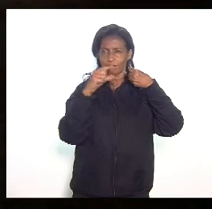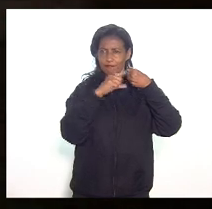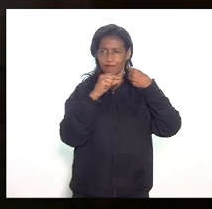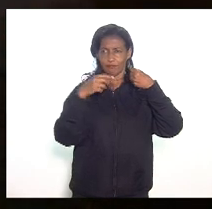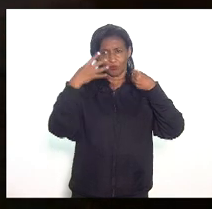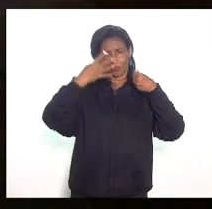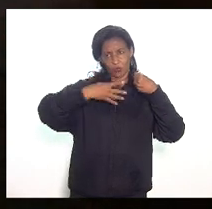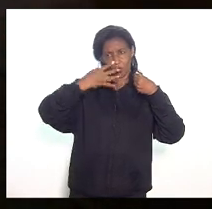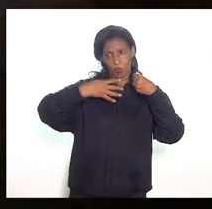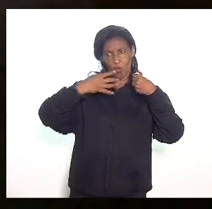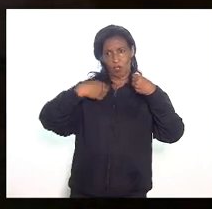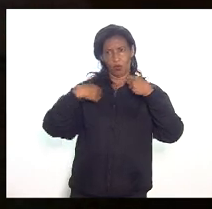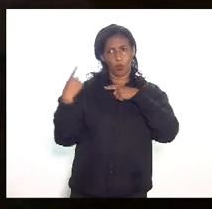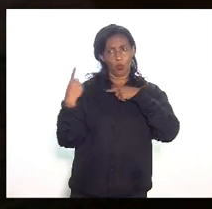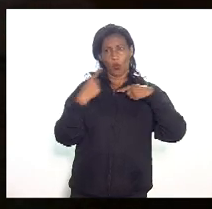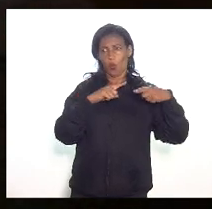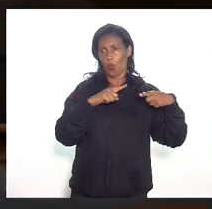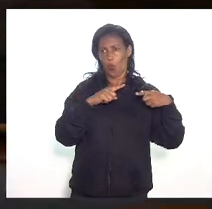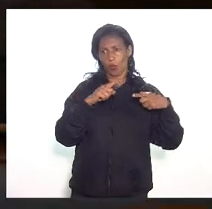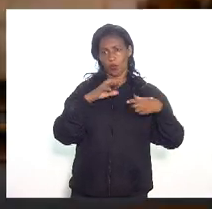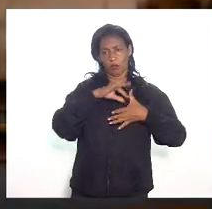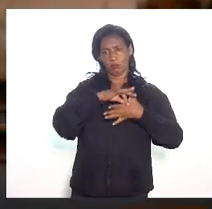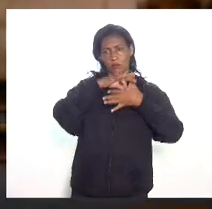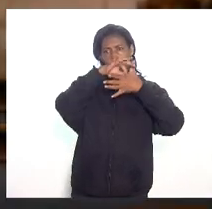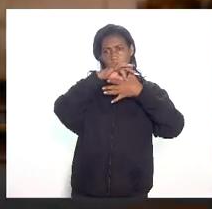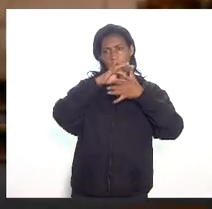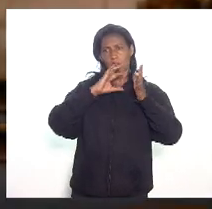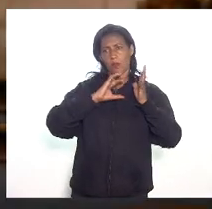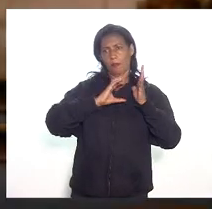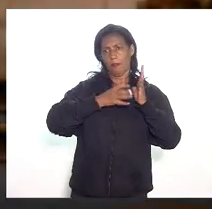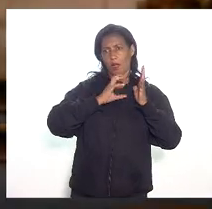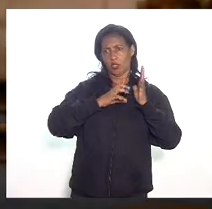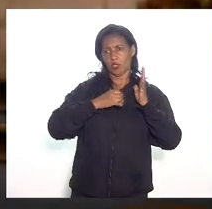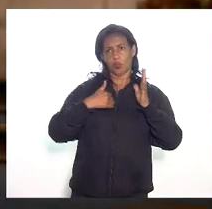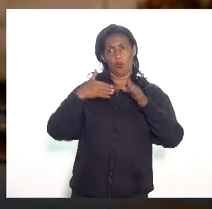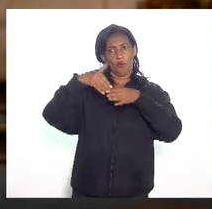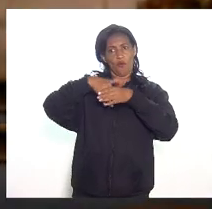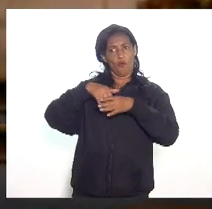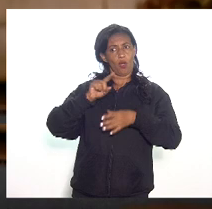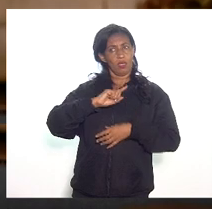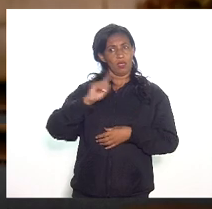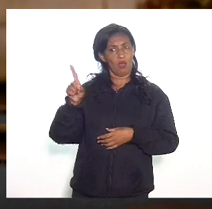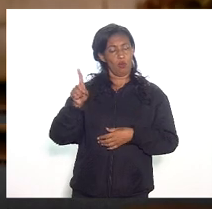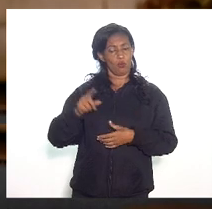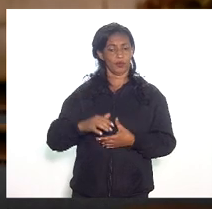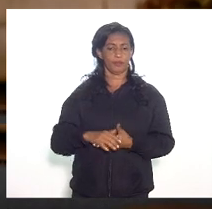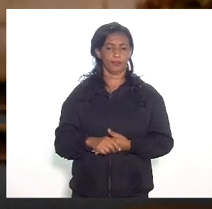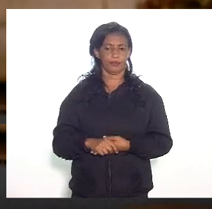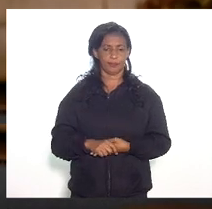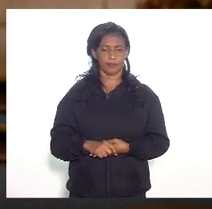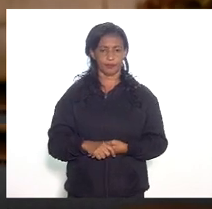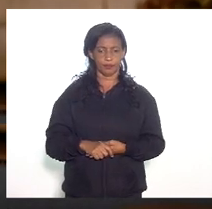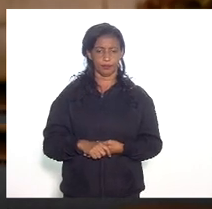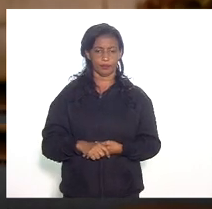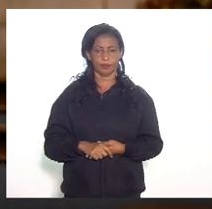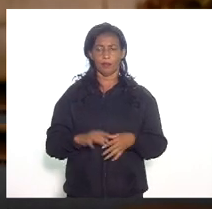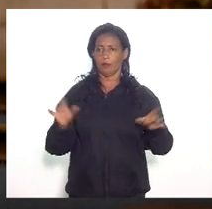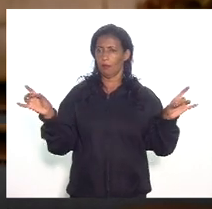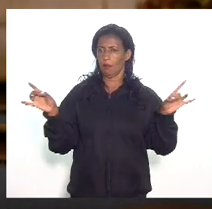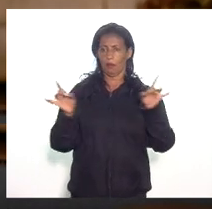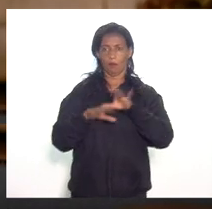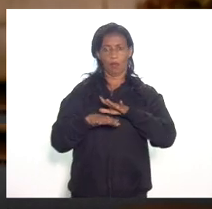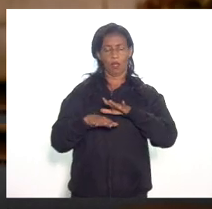contra a liderança do partido tá bom então é não isso obrigada presidente então encerrada a